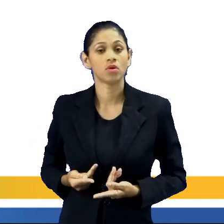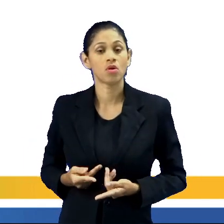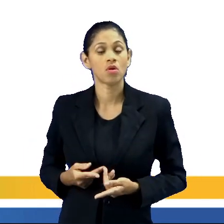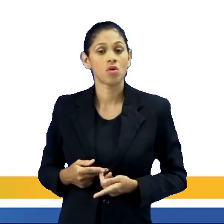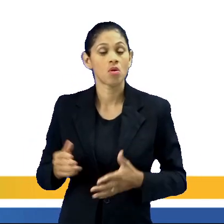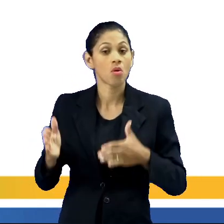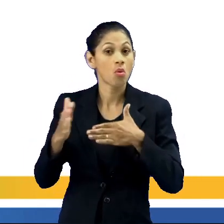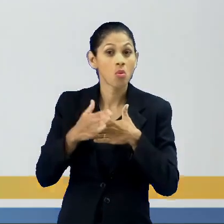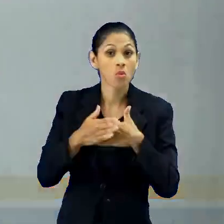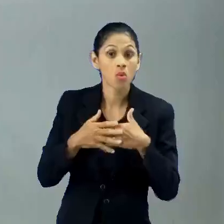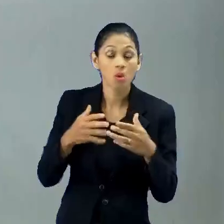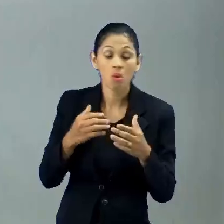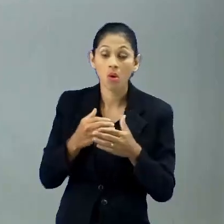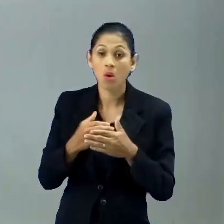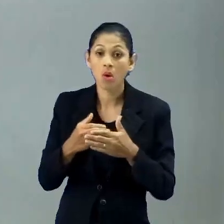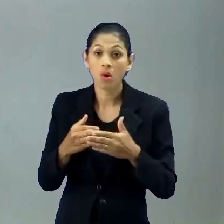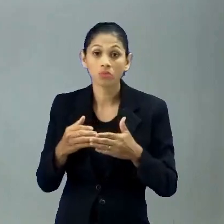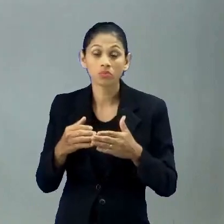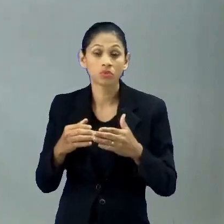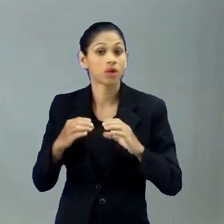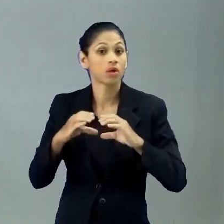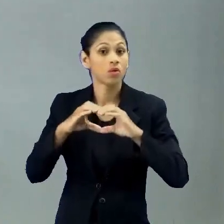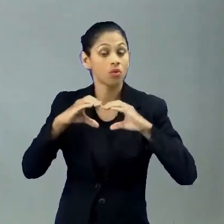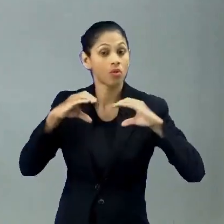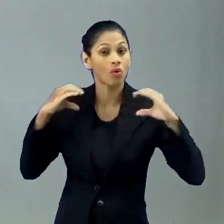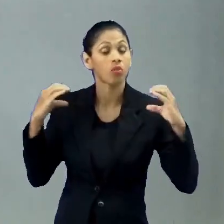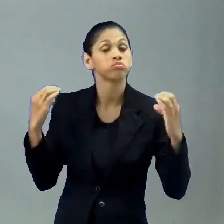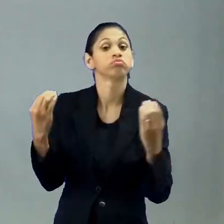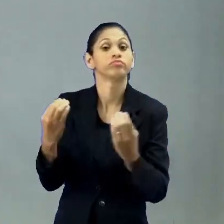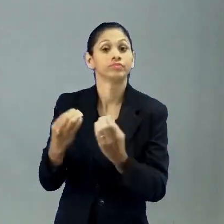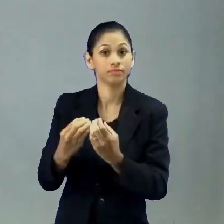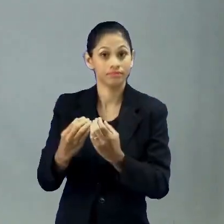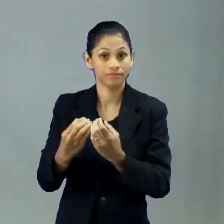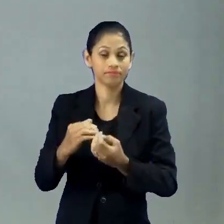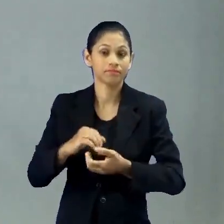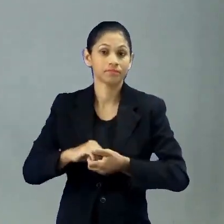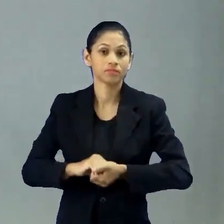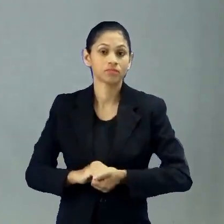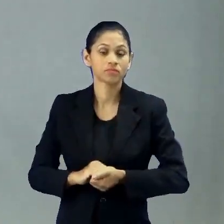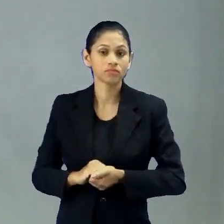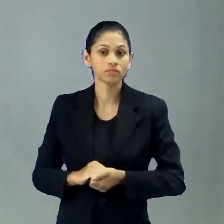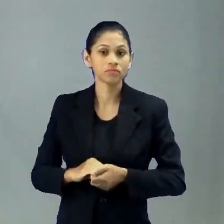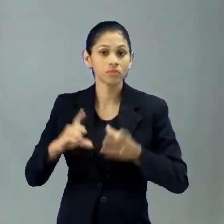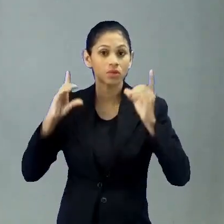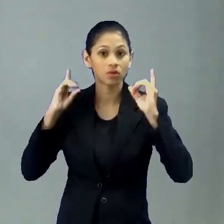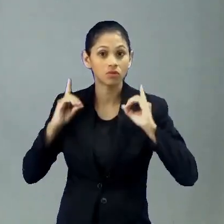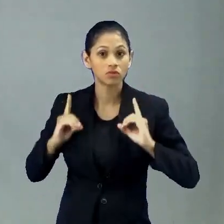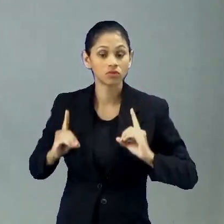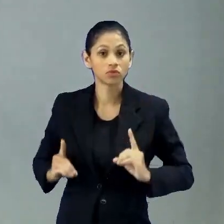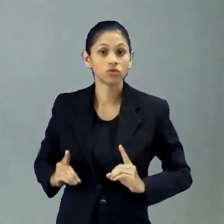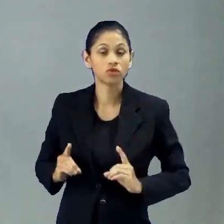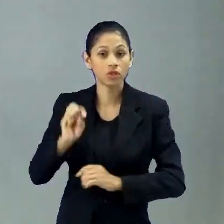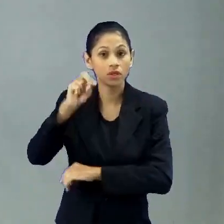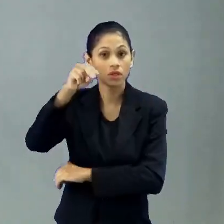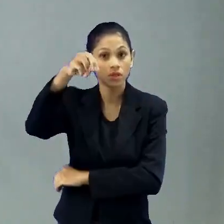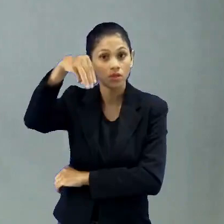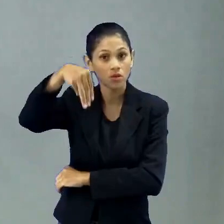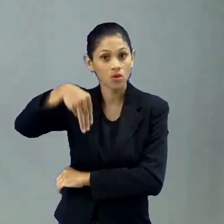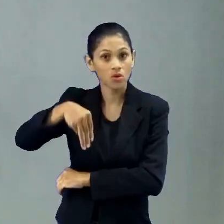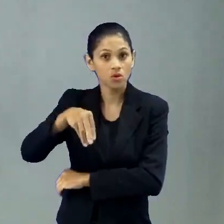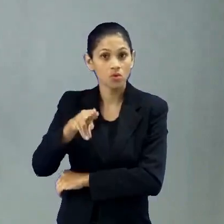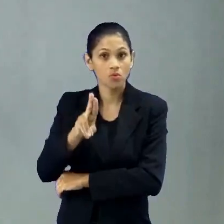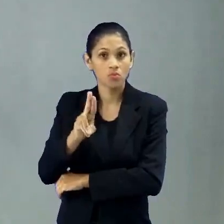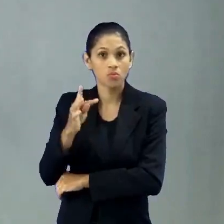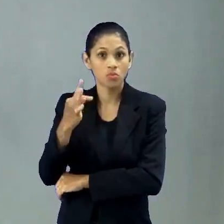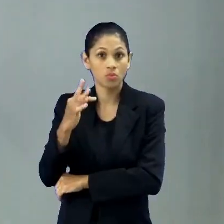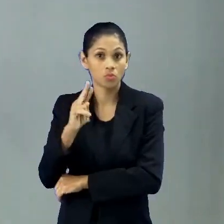qualquer civilização, né? Então você percebe que é a questão do direito mútuo. É reconhecer que eu